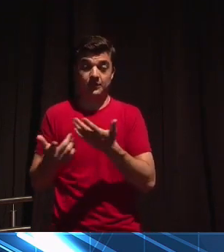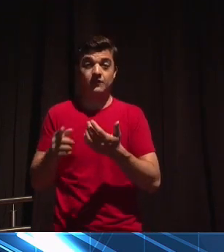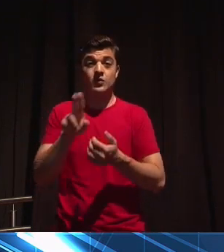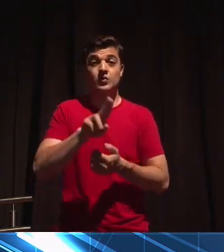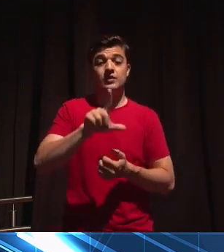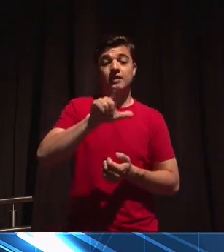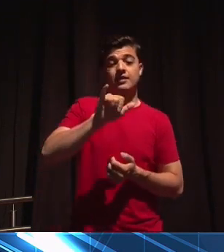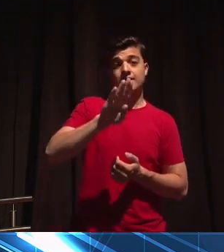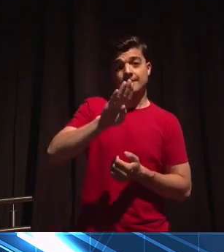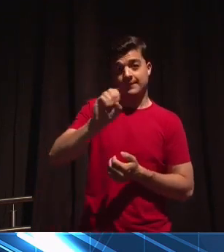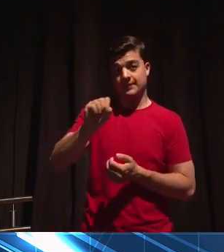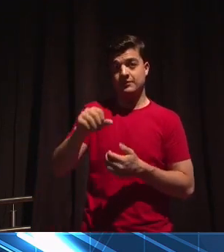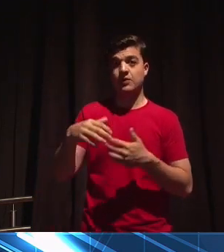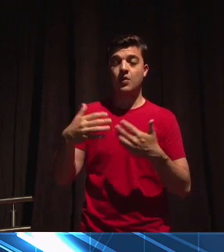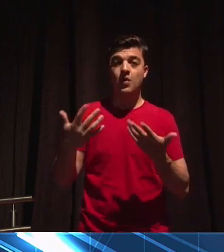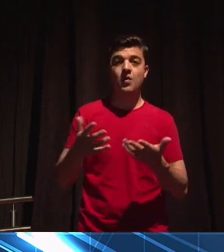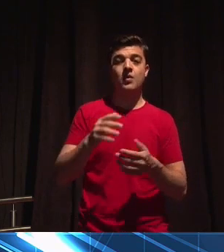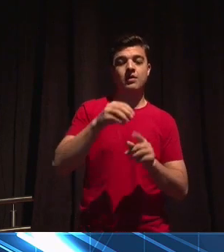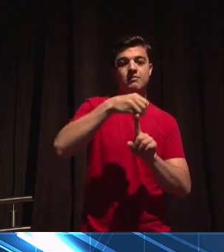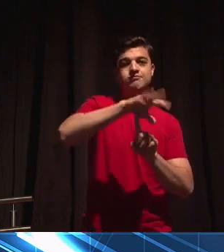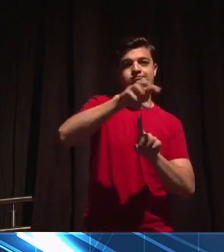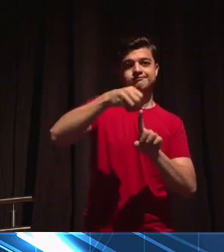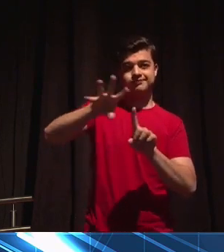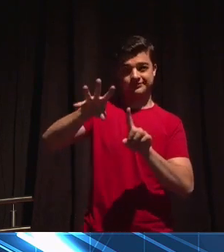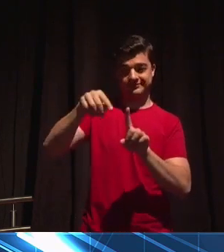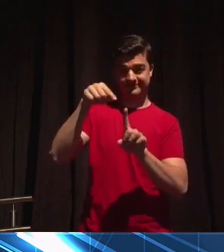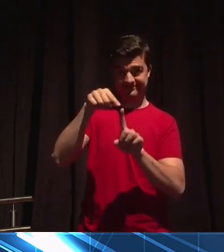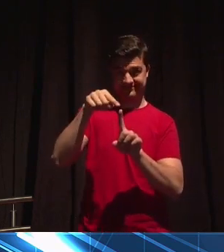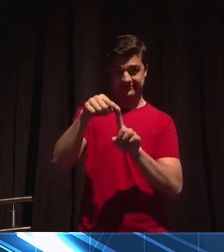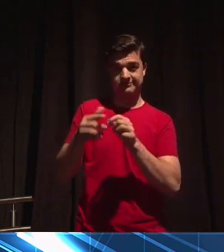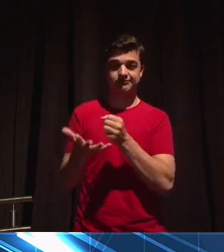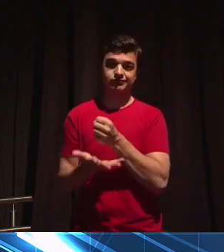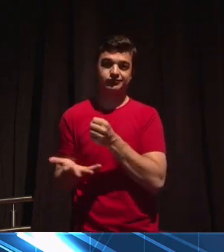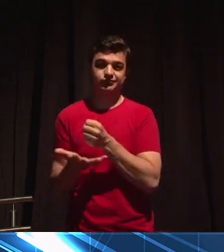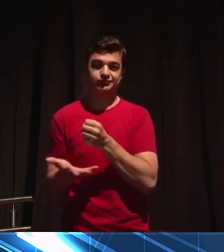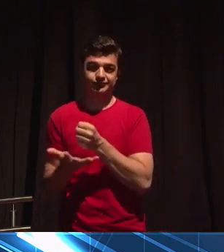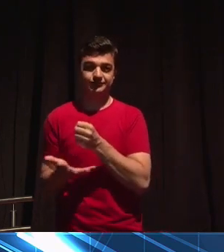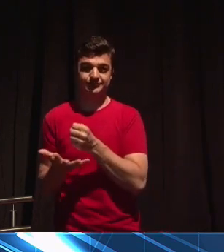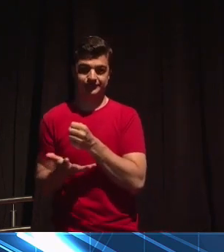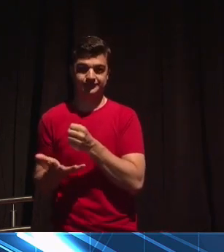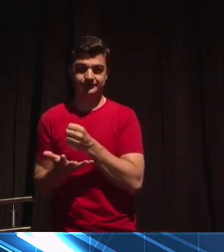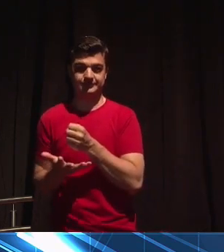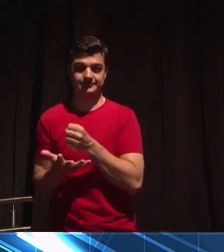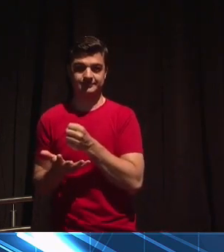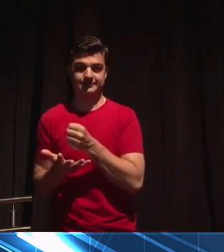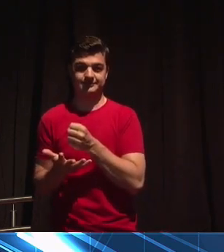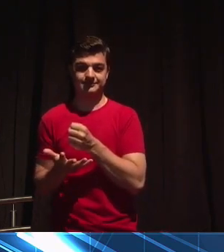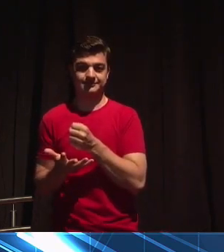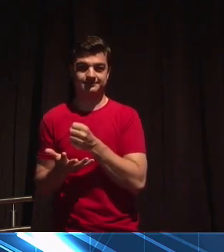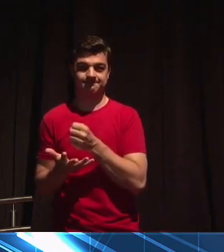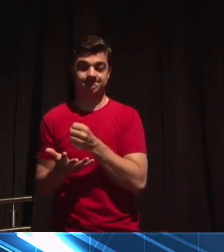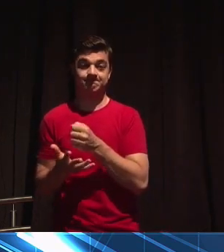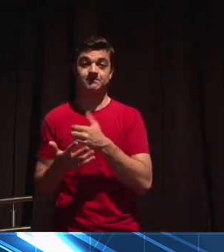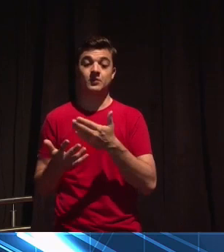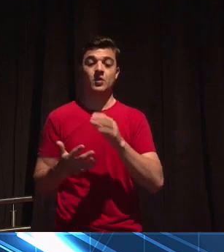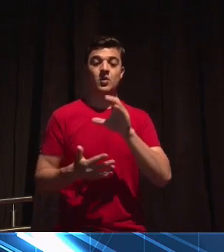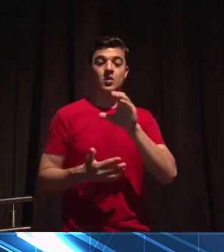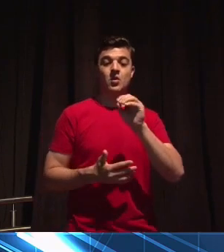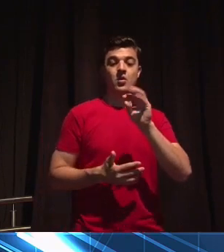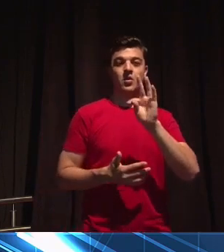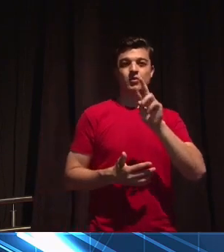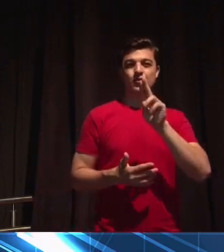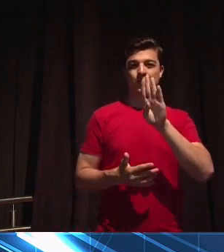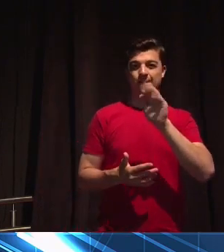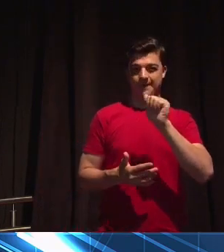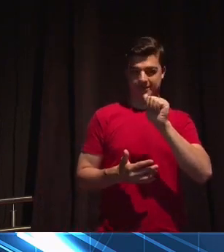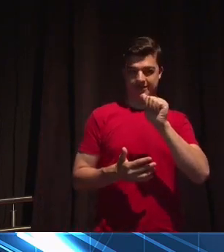usar apis são coisas de baixo nível uma libra específica uma pi específica coisa de baixo nível então o cotuba tá